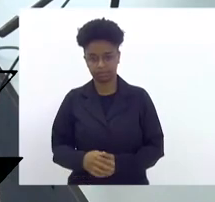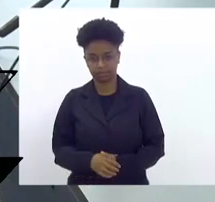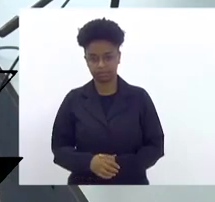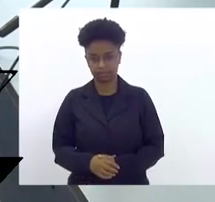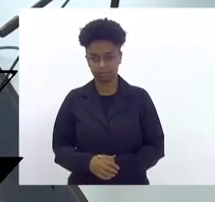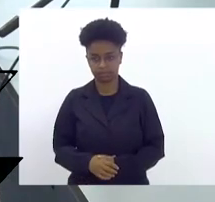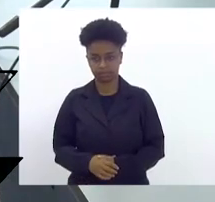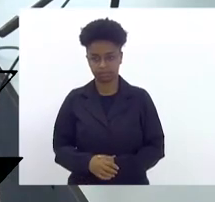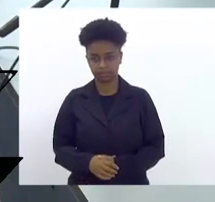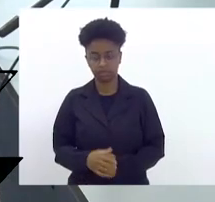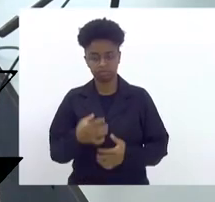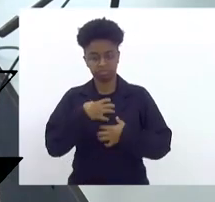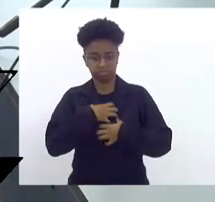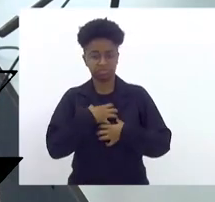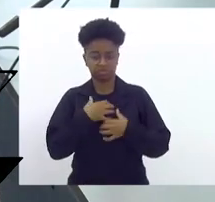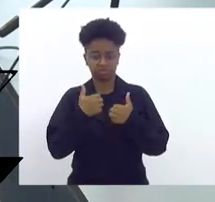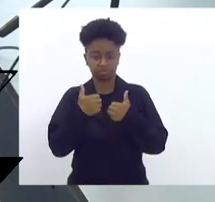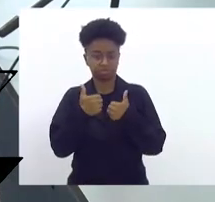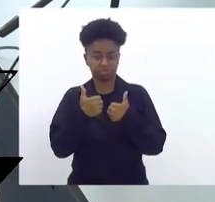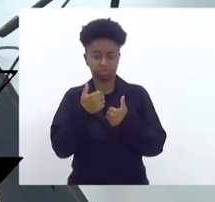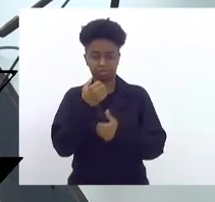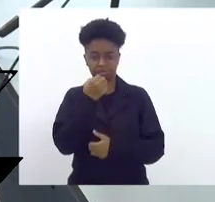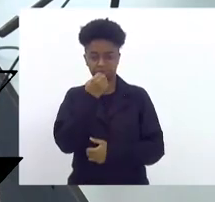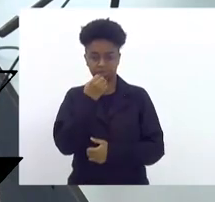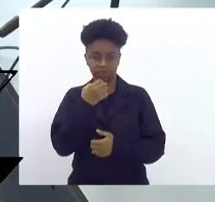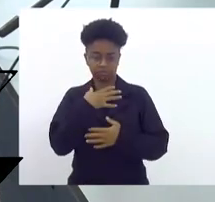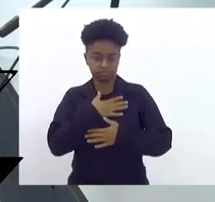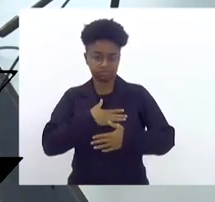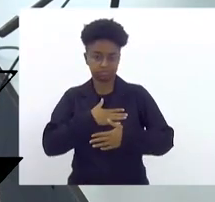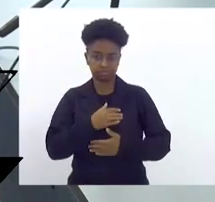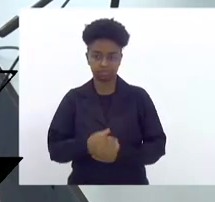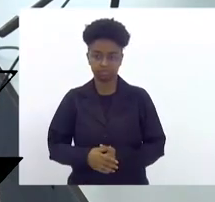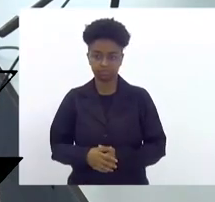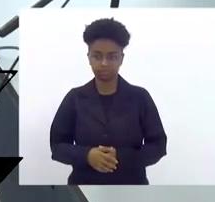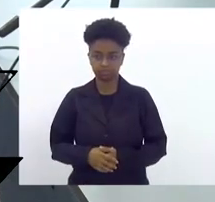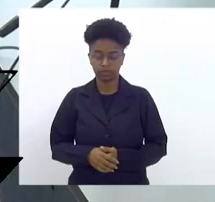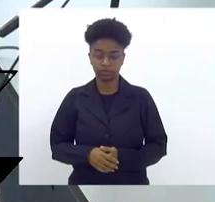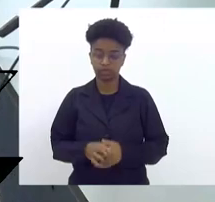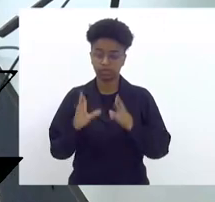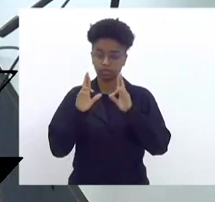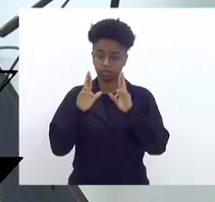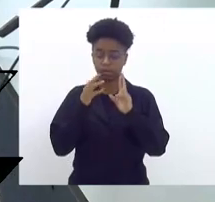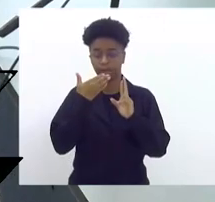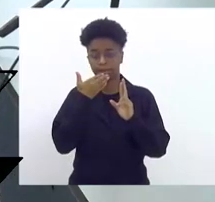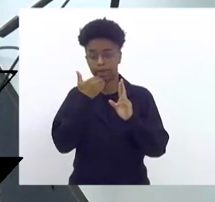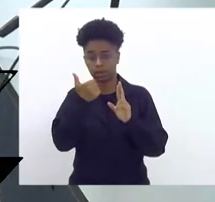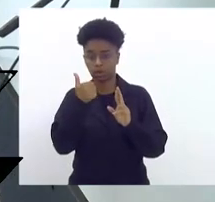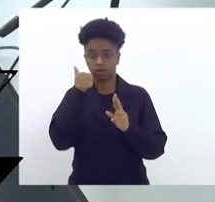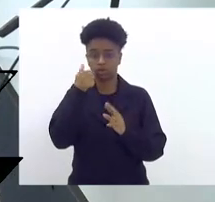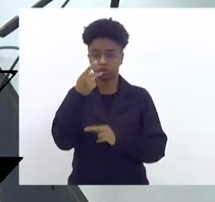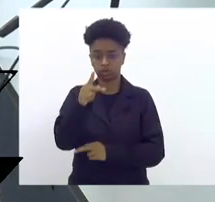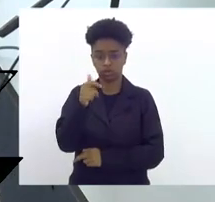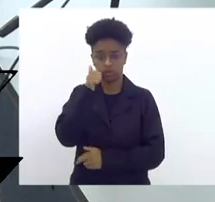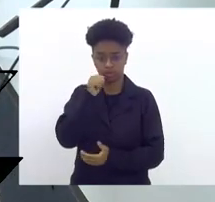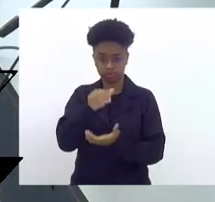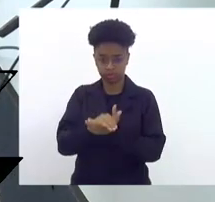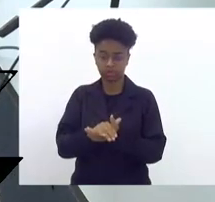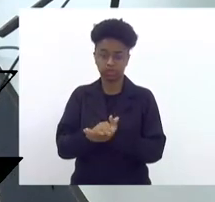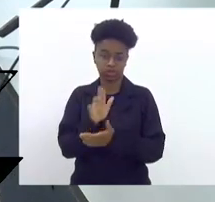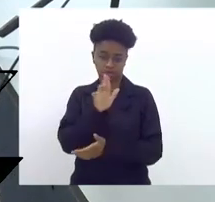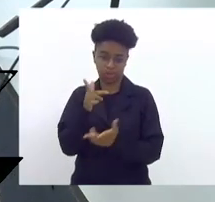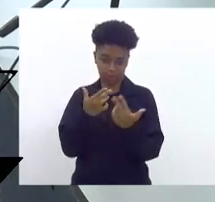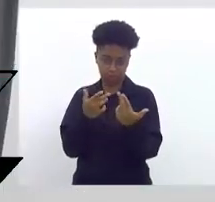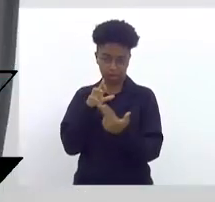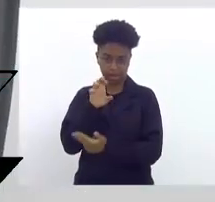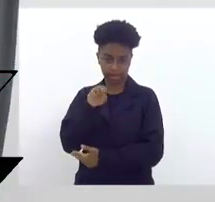muito obrigada Deputado Márcio Gualberto estimo melhoras aí para sua companheira me achará Renata